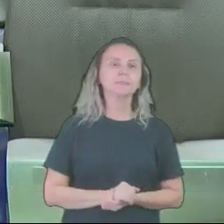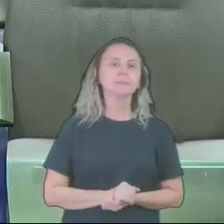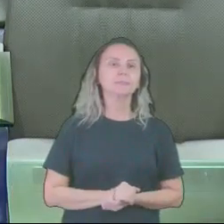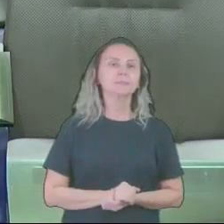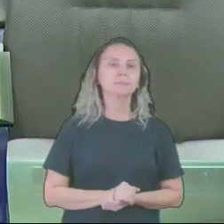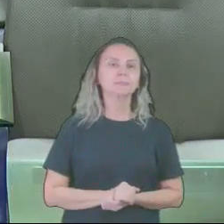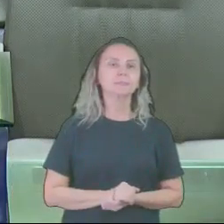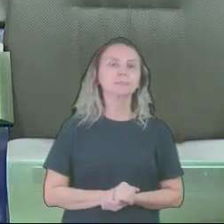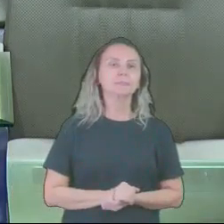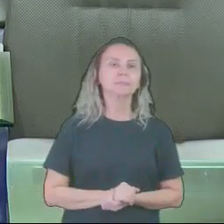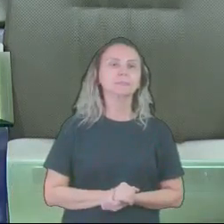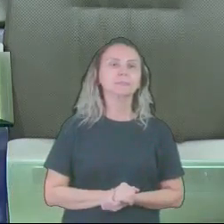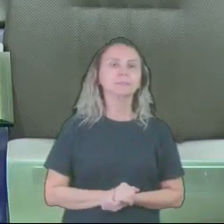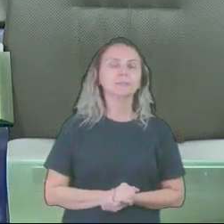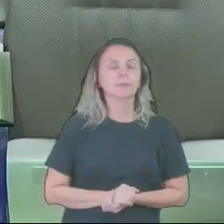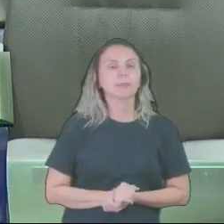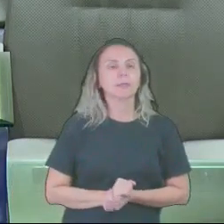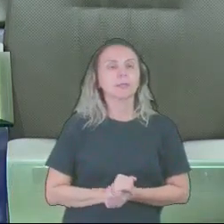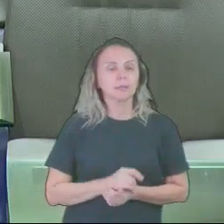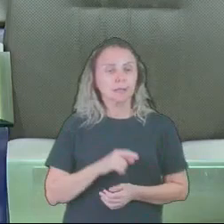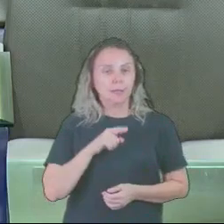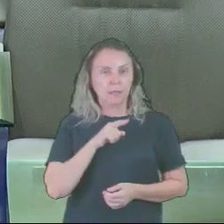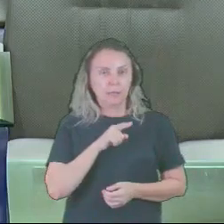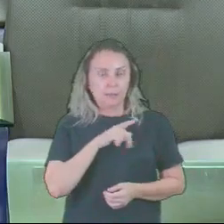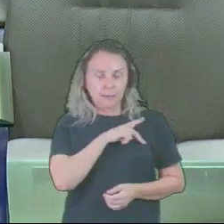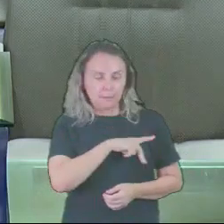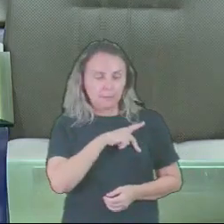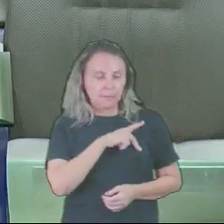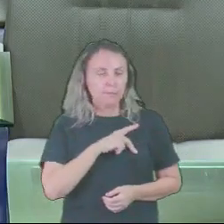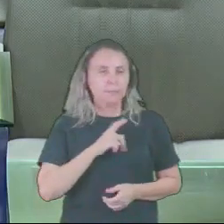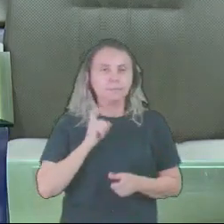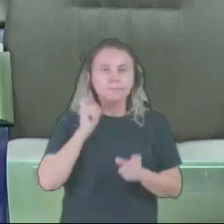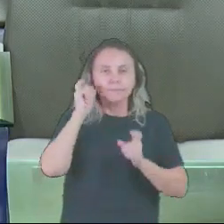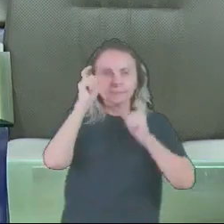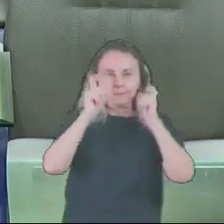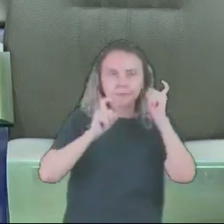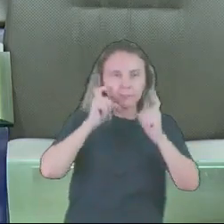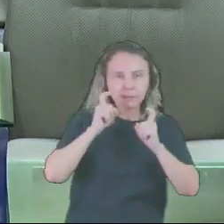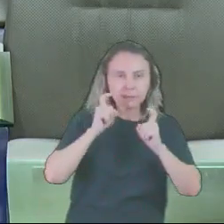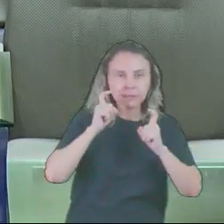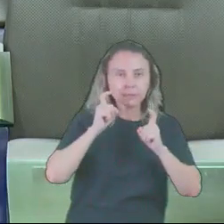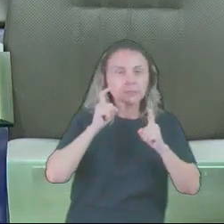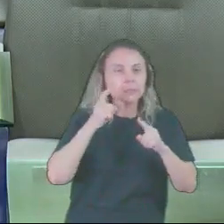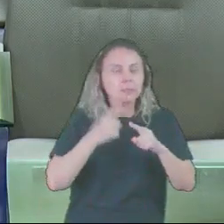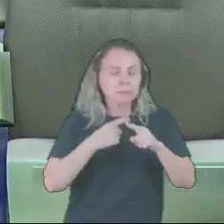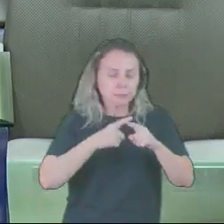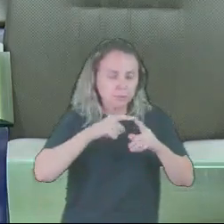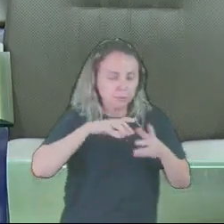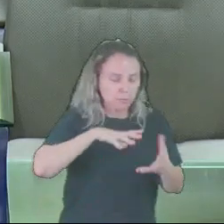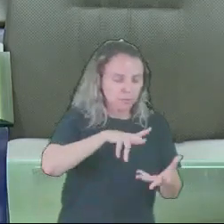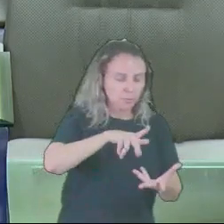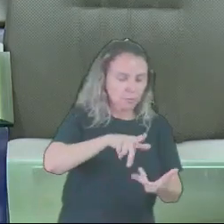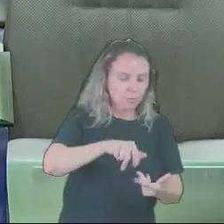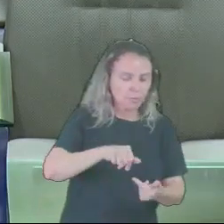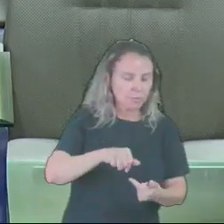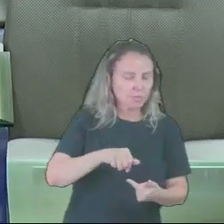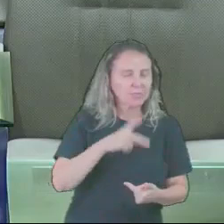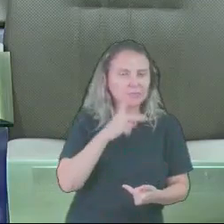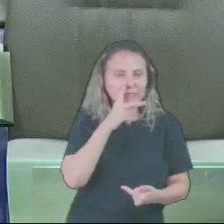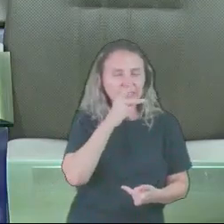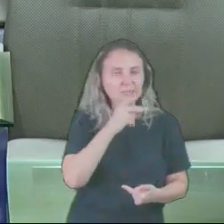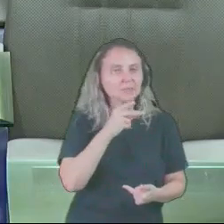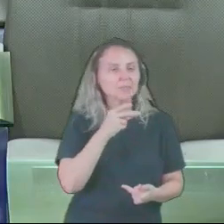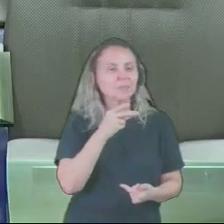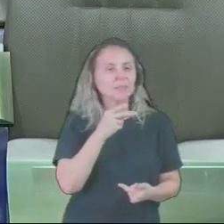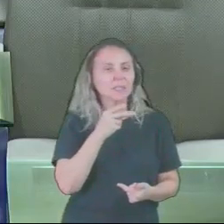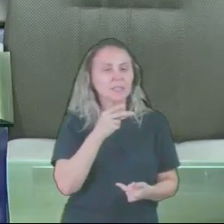o prêmio está preocupado irmãos o que este mundo perdeu o senso de autoridade